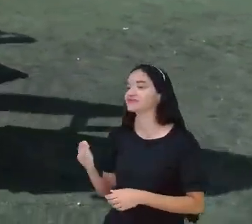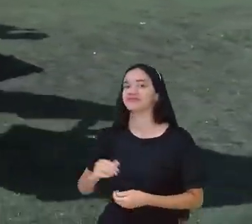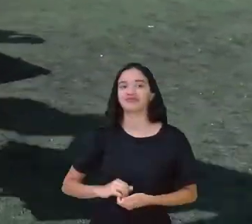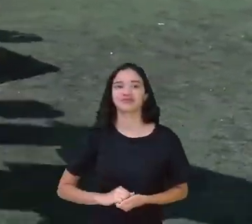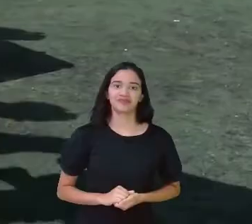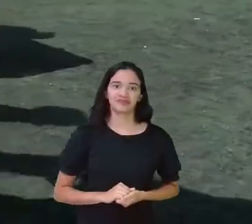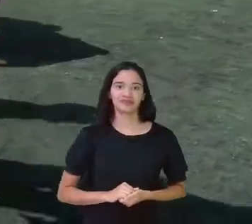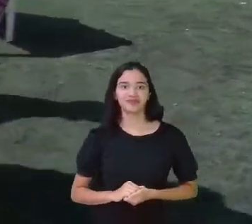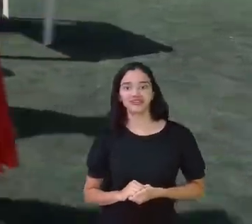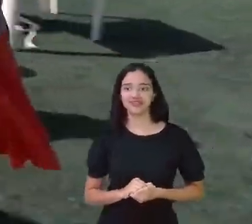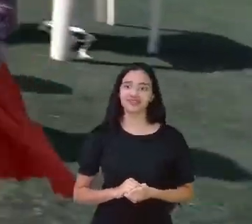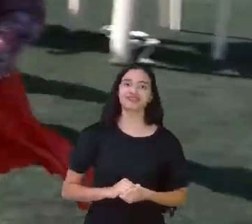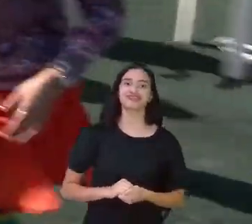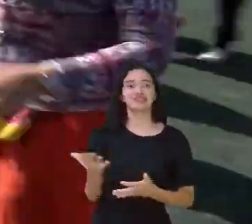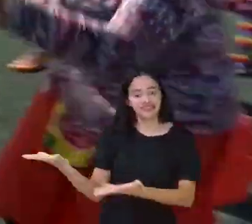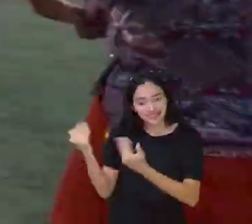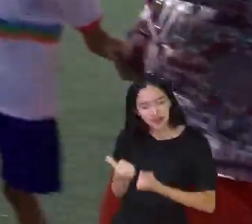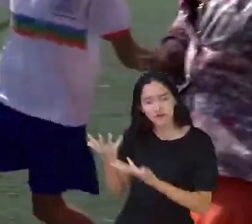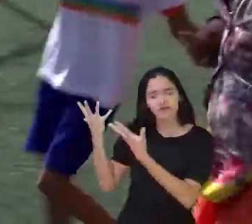Bora lá! Vamos!